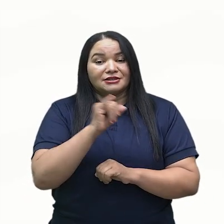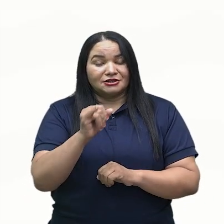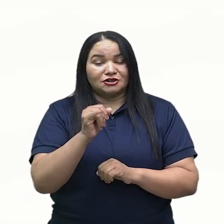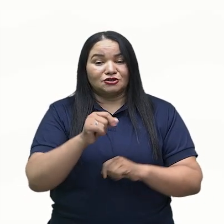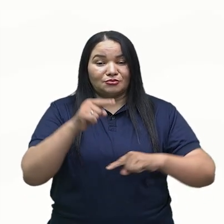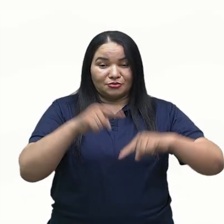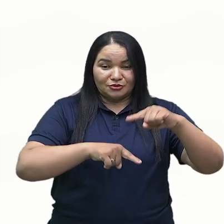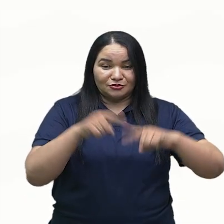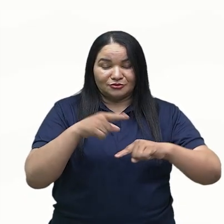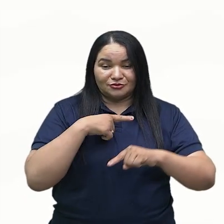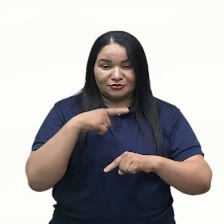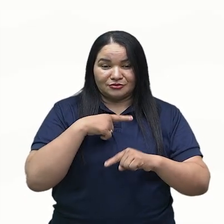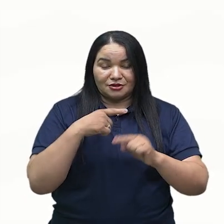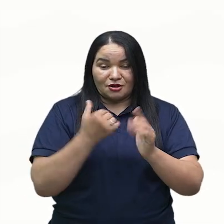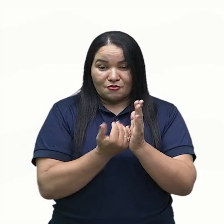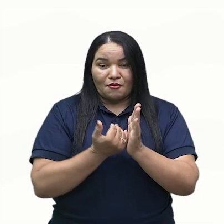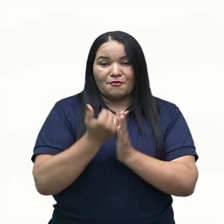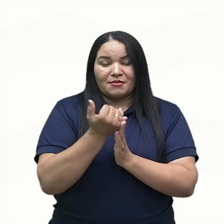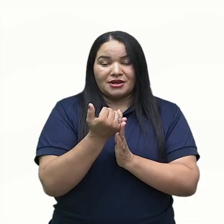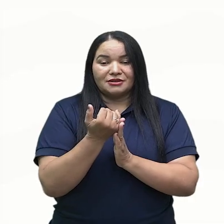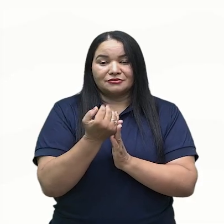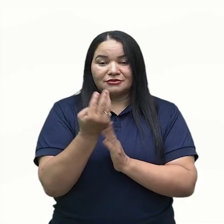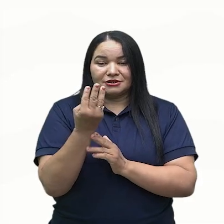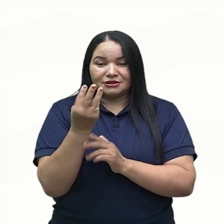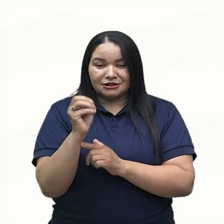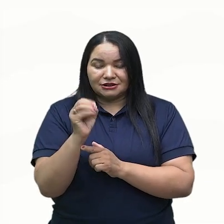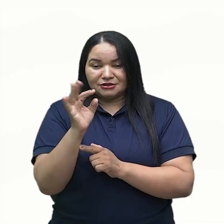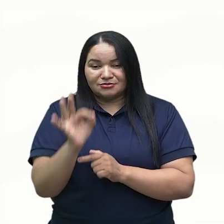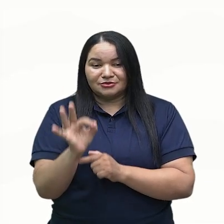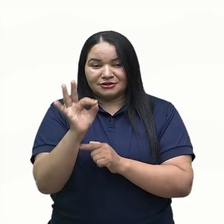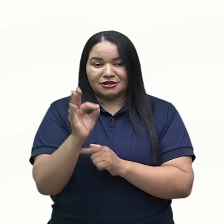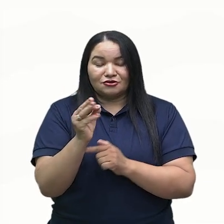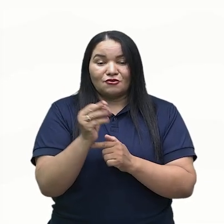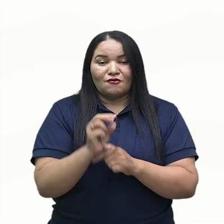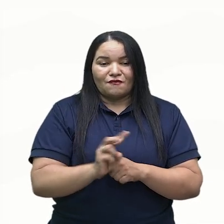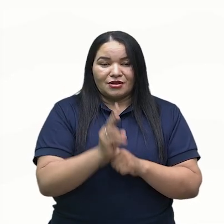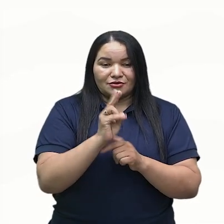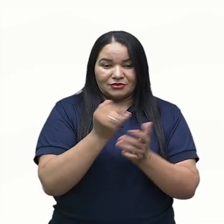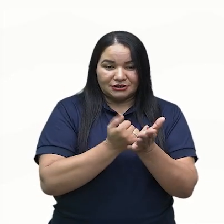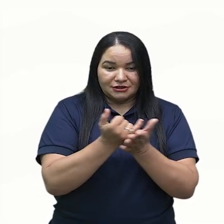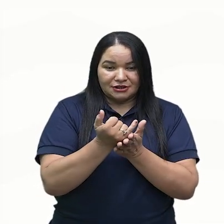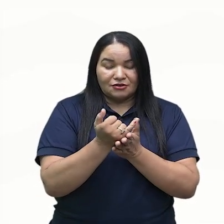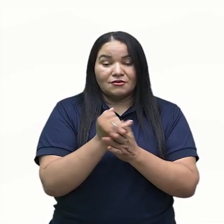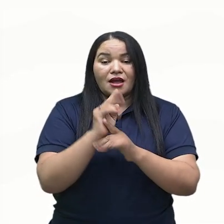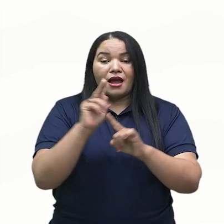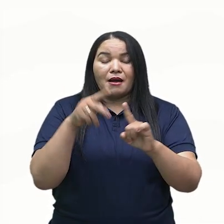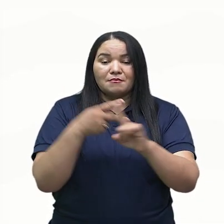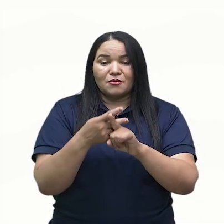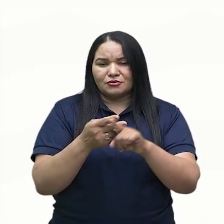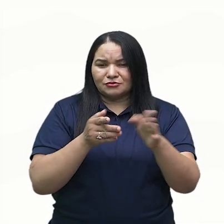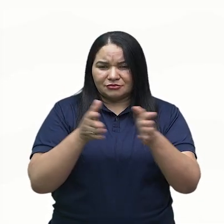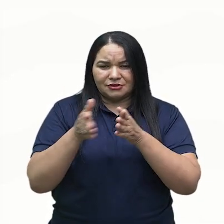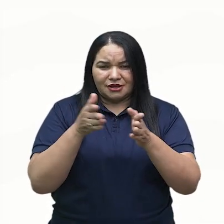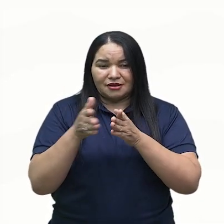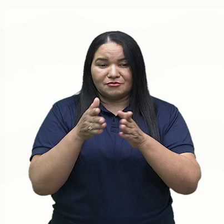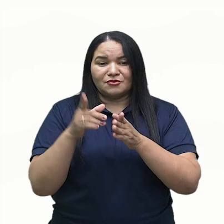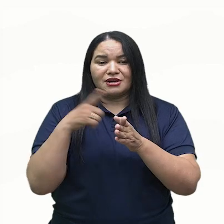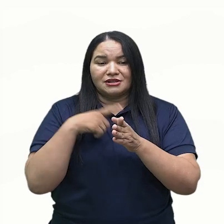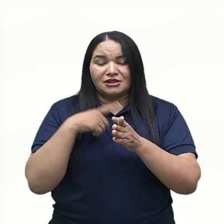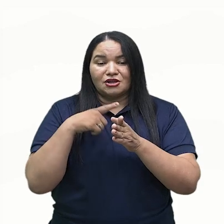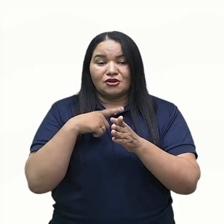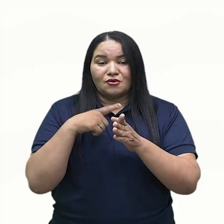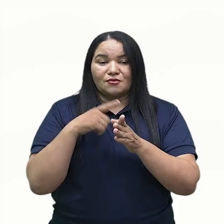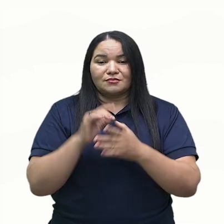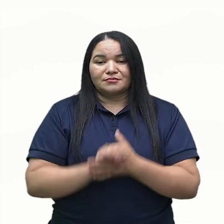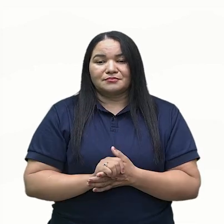produto tiver um aumento de 30% do seu valor inicial e após um certo tempo, esse produto tiver, aí está acréscimo, mas é